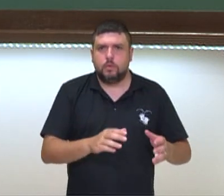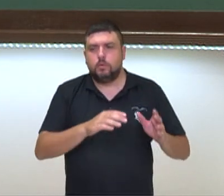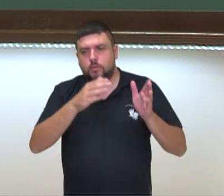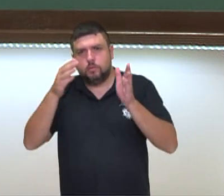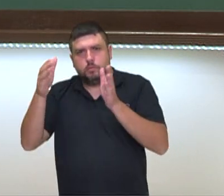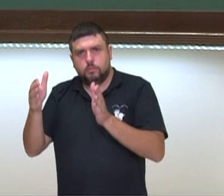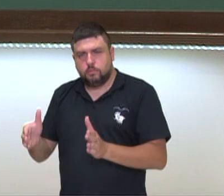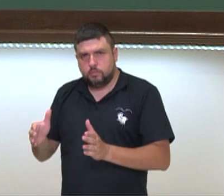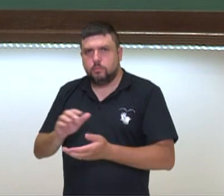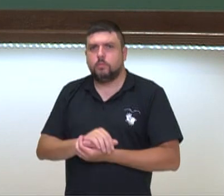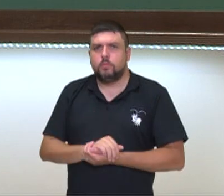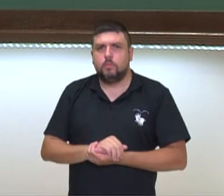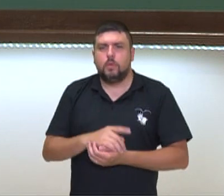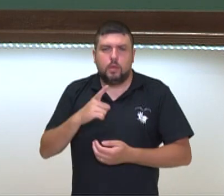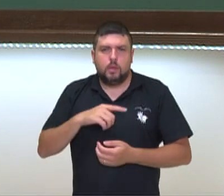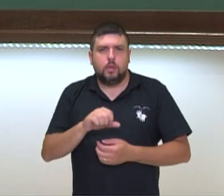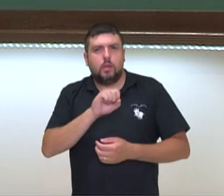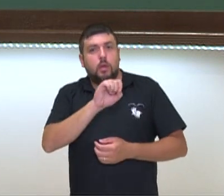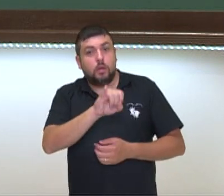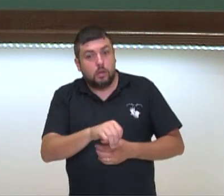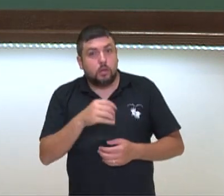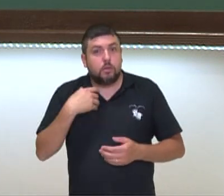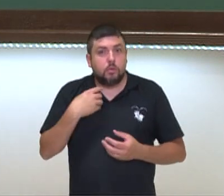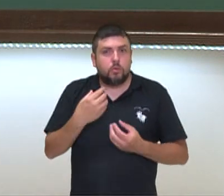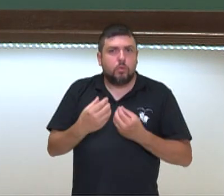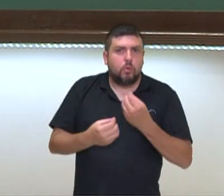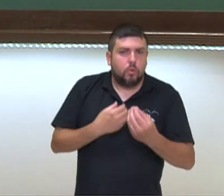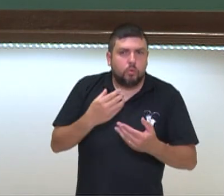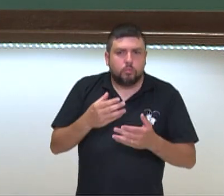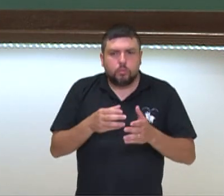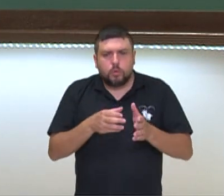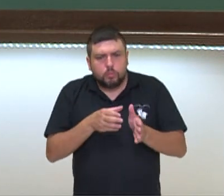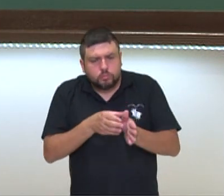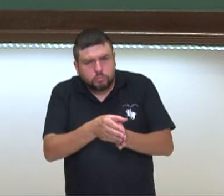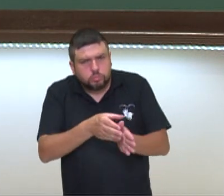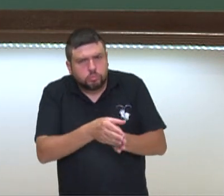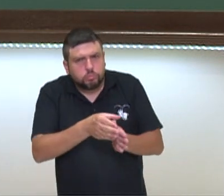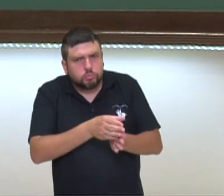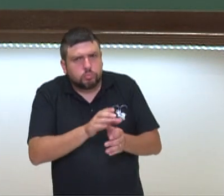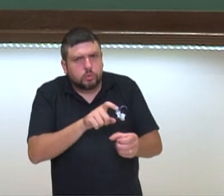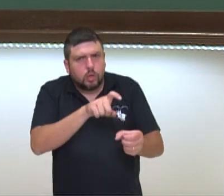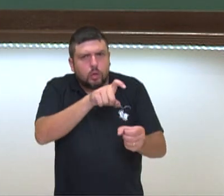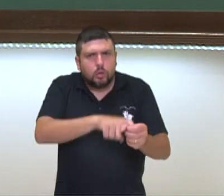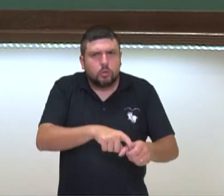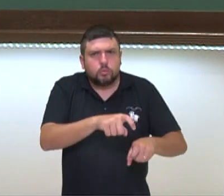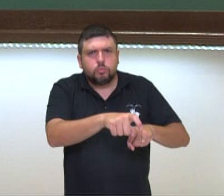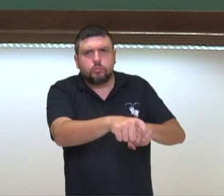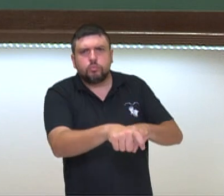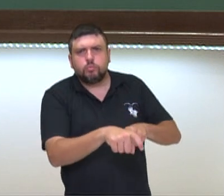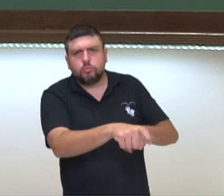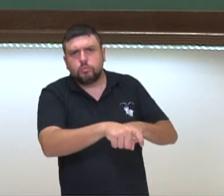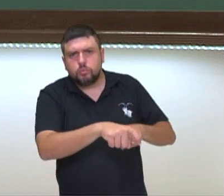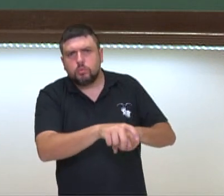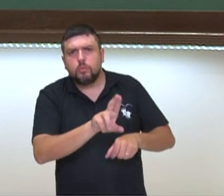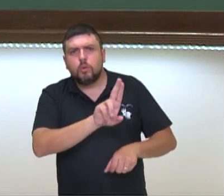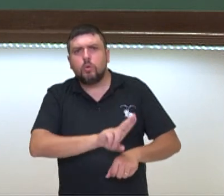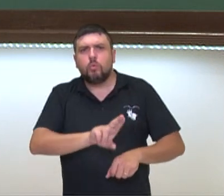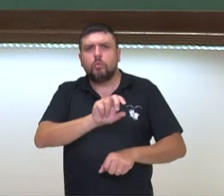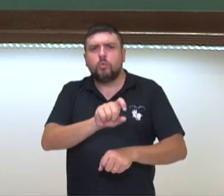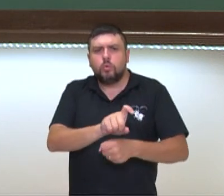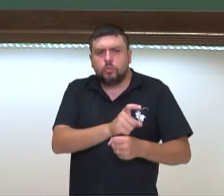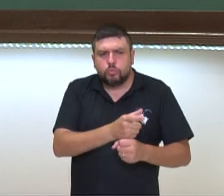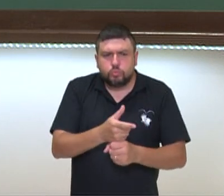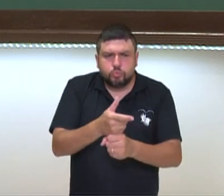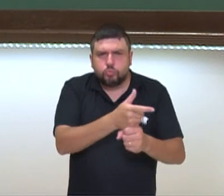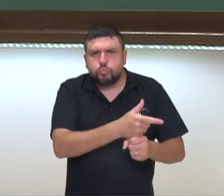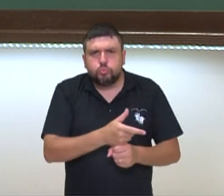Através da orientação constante aos agricultores sobre o uso de pesticidas, né? Eu vou ter